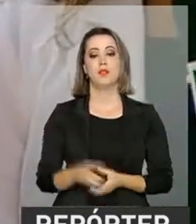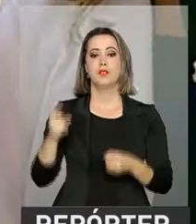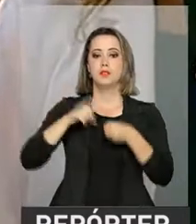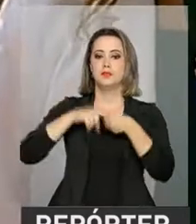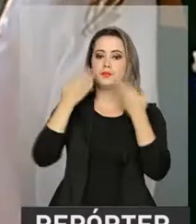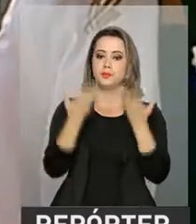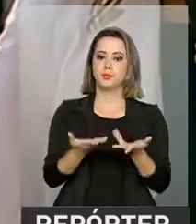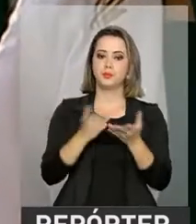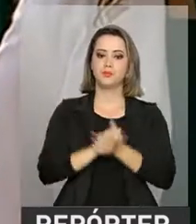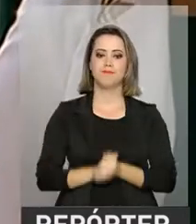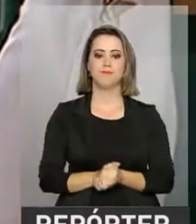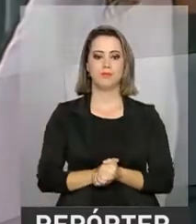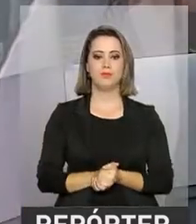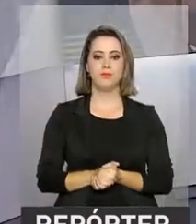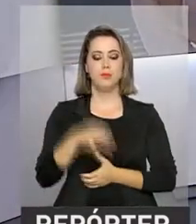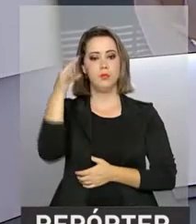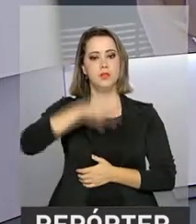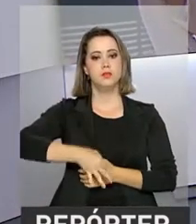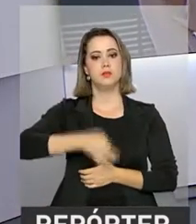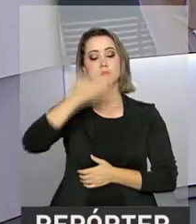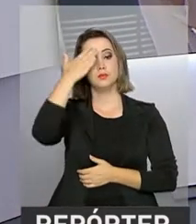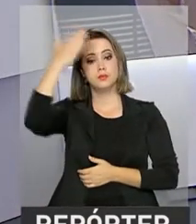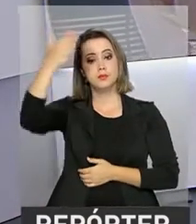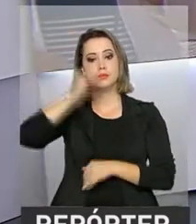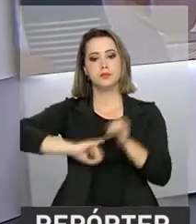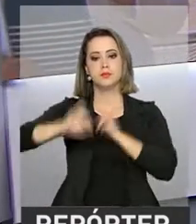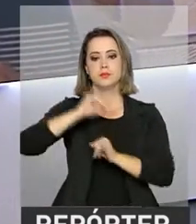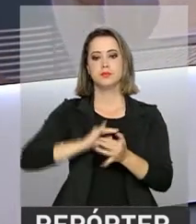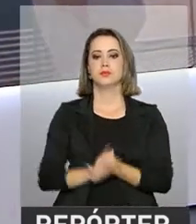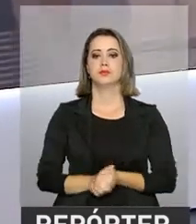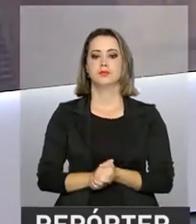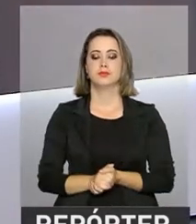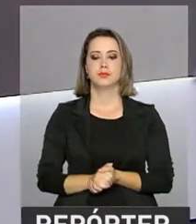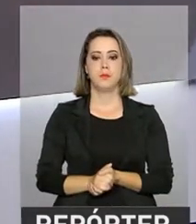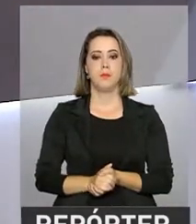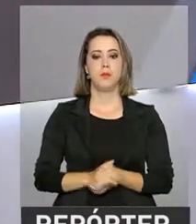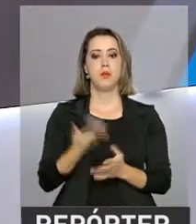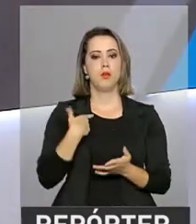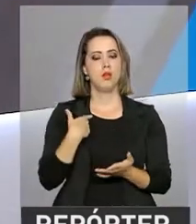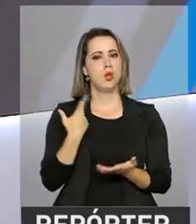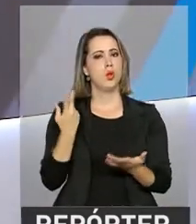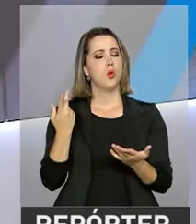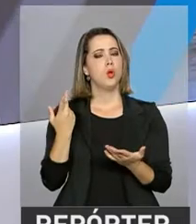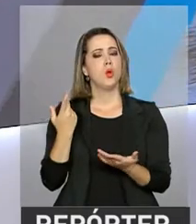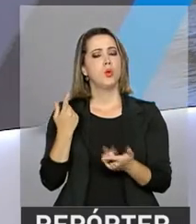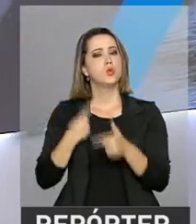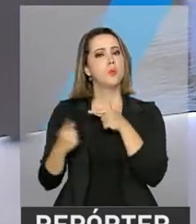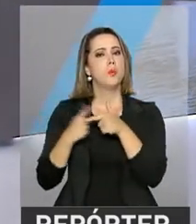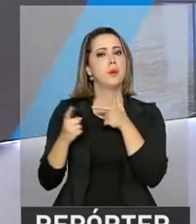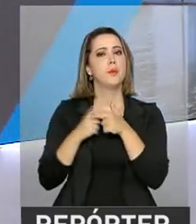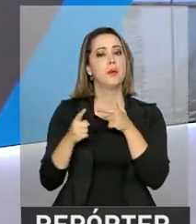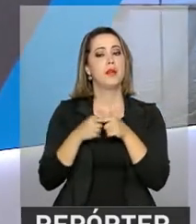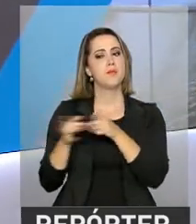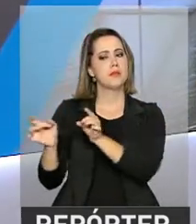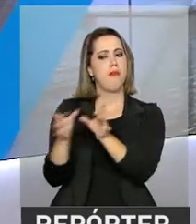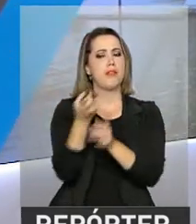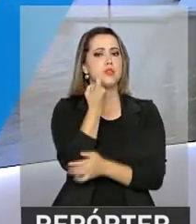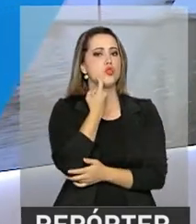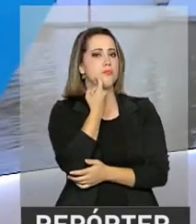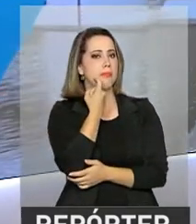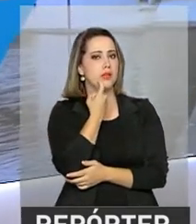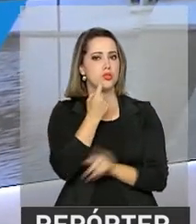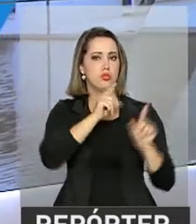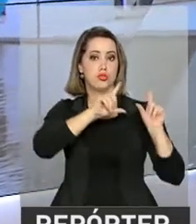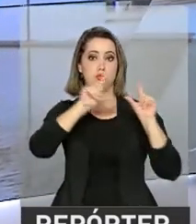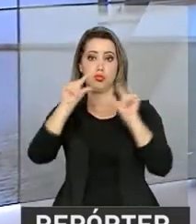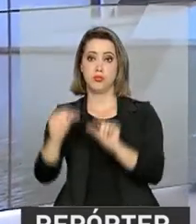você no estúdio roberto o acerto gabriela obrigado pelas informações as fraudes encontradas na venda de pescado no país caíram de